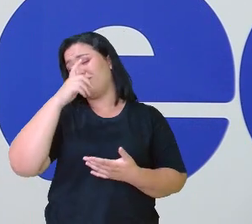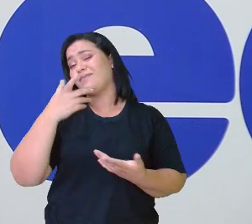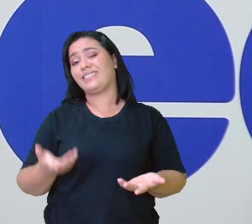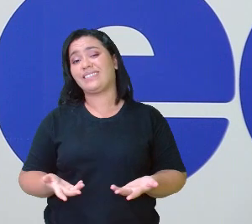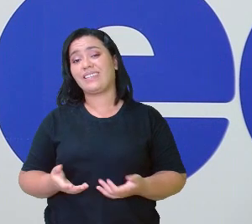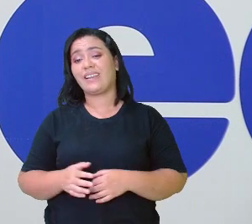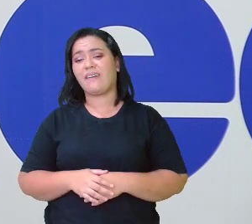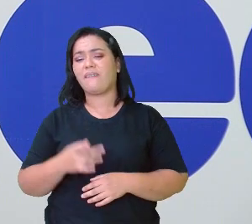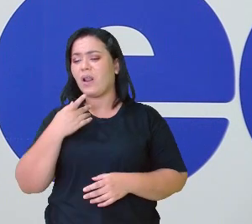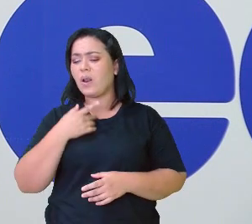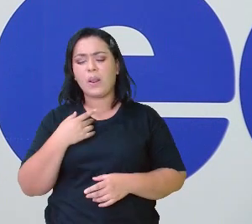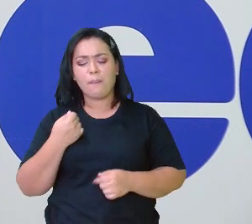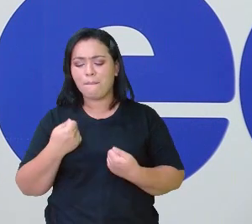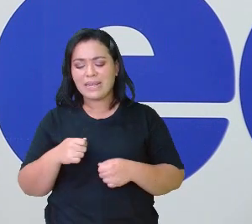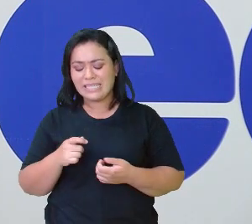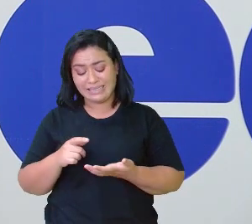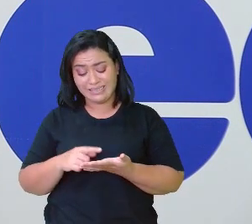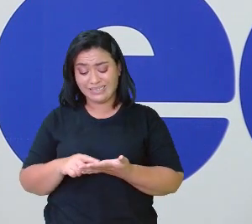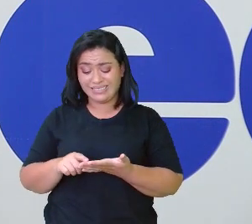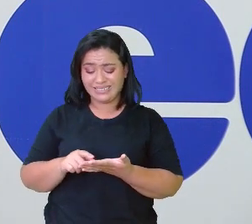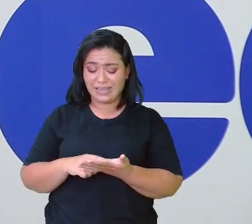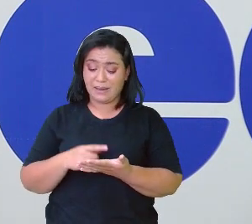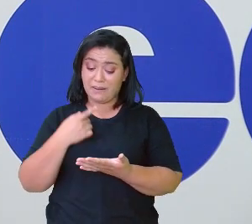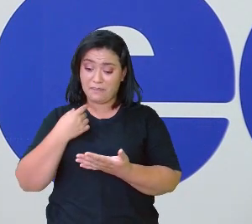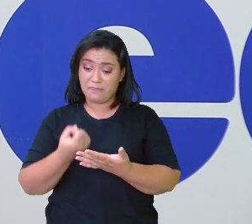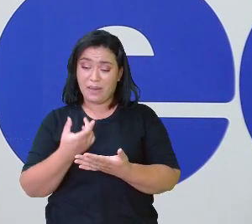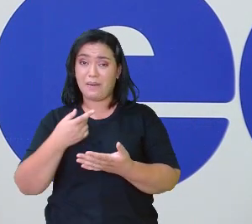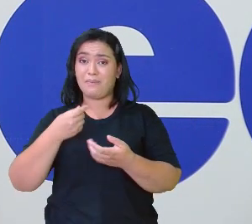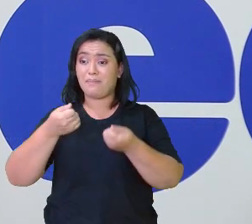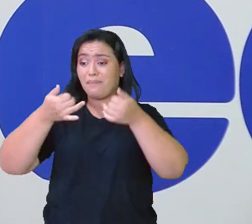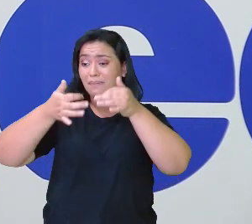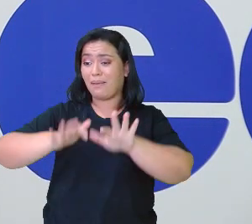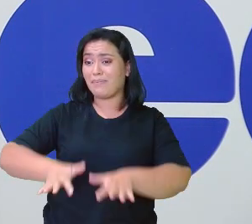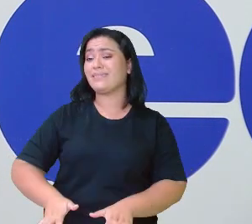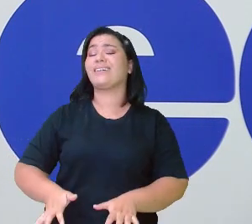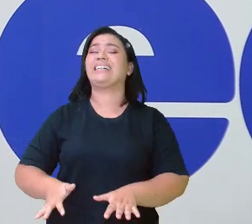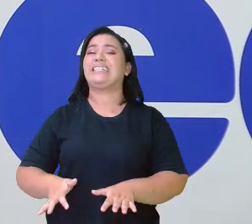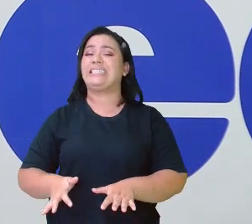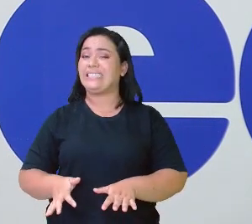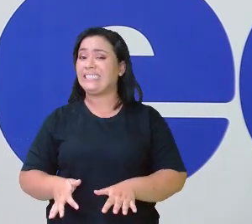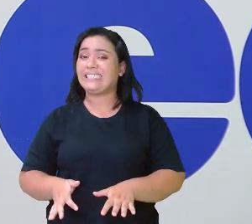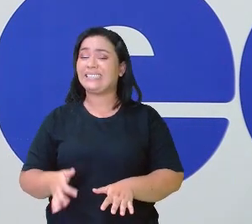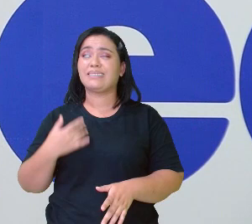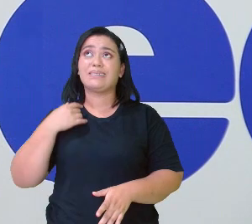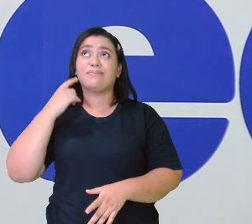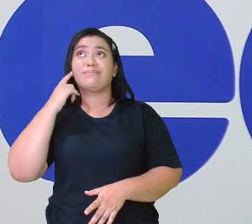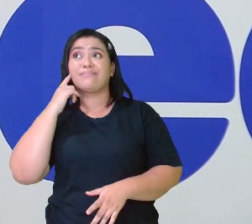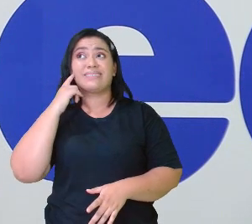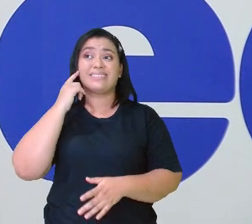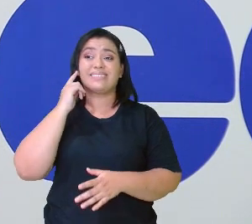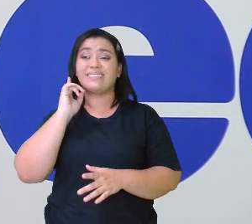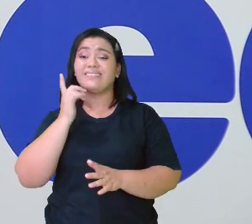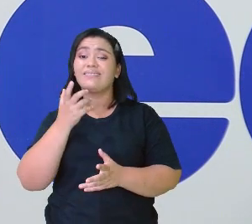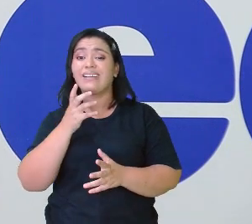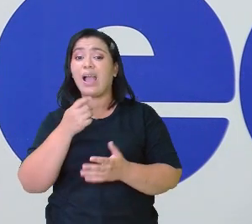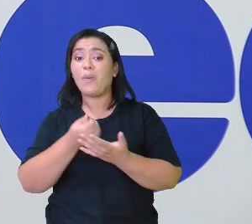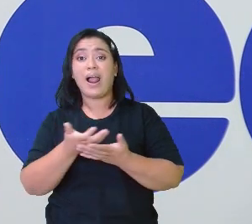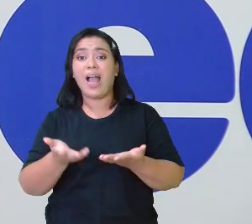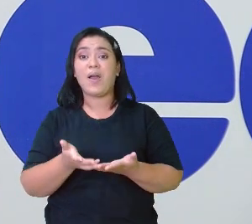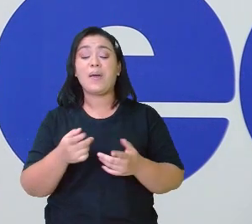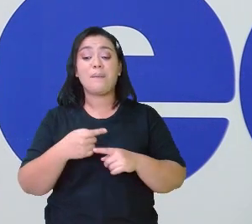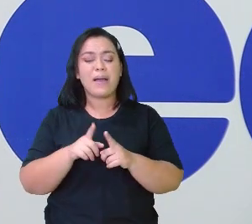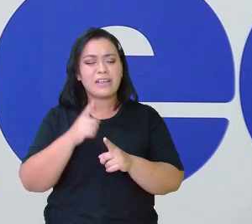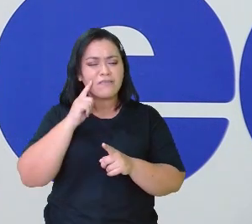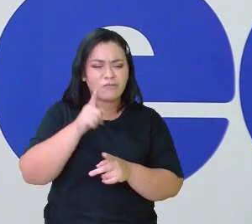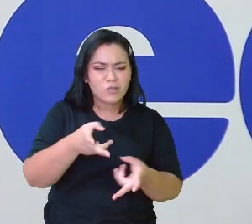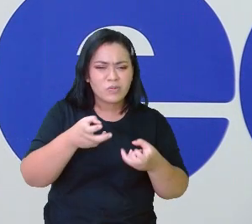aqui, não precisa do produto, mas aparece promoção. Você não estava nem pensando em comprar, mas o fato de